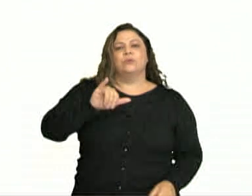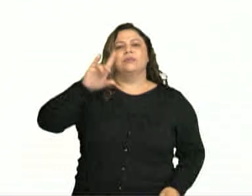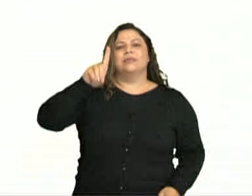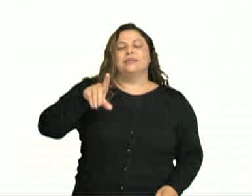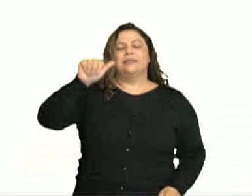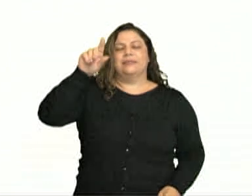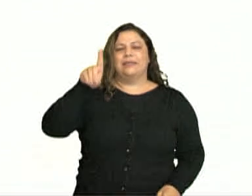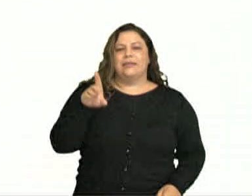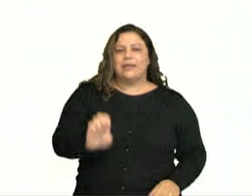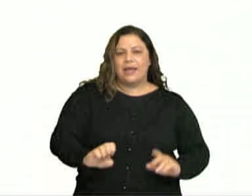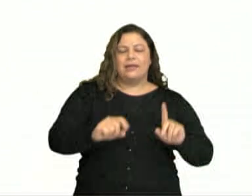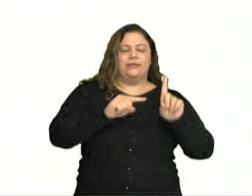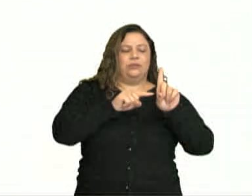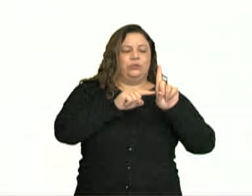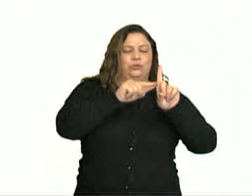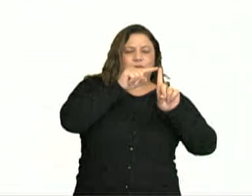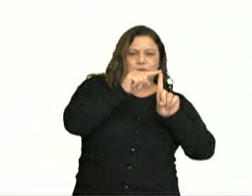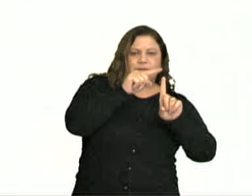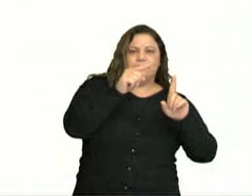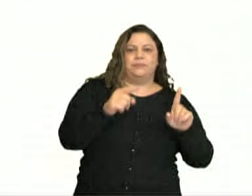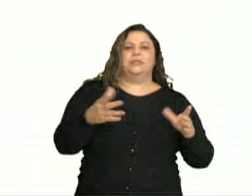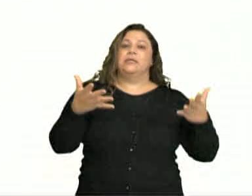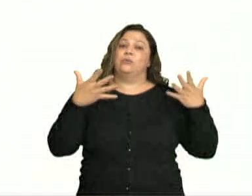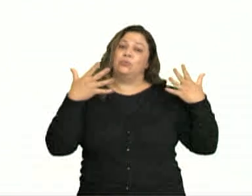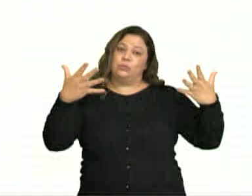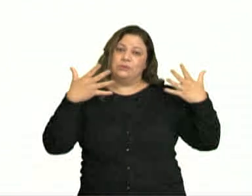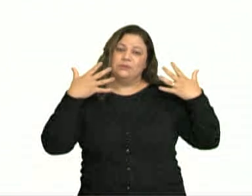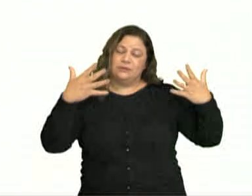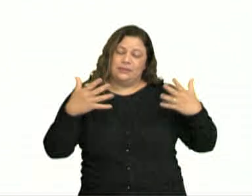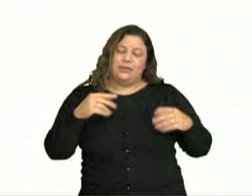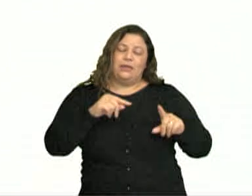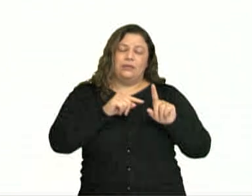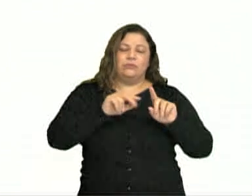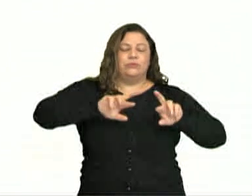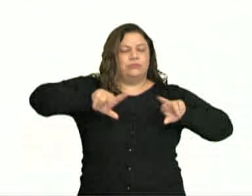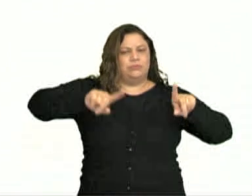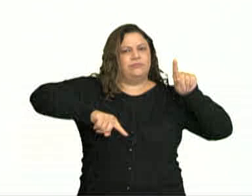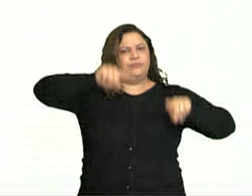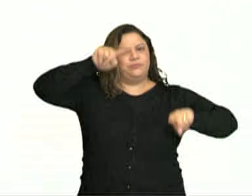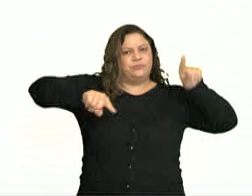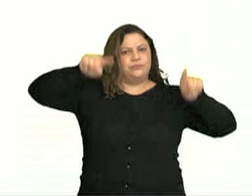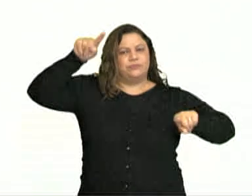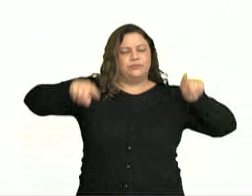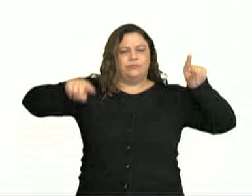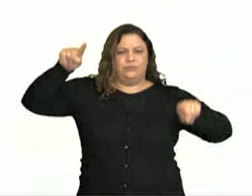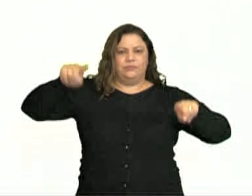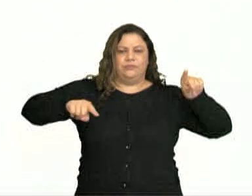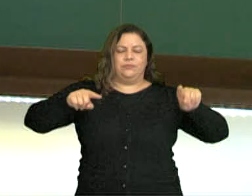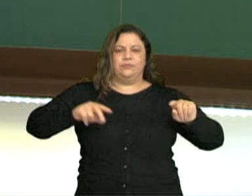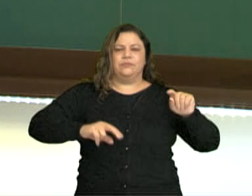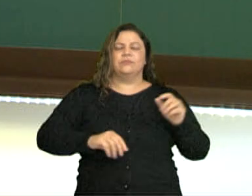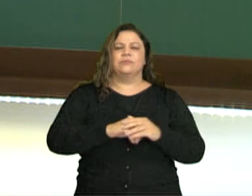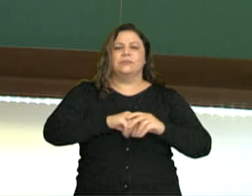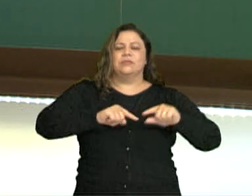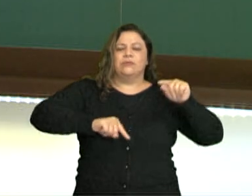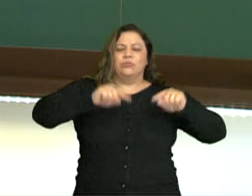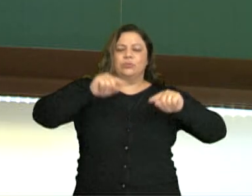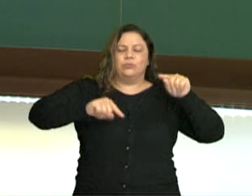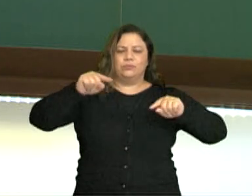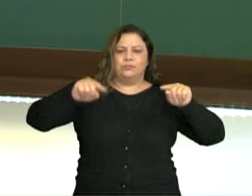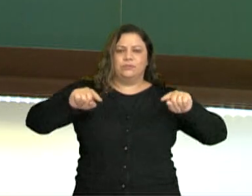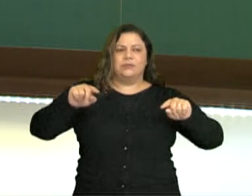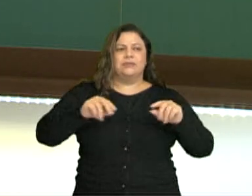para temperatura. No entanto, existem outras escalas de temperatura, né, para medir a agitação das partículas ou moléculas. Temos os